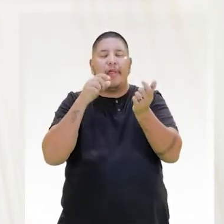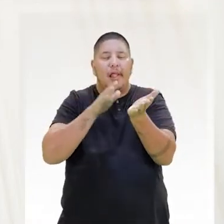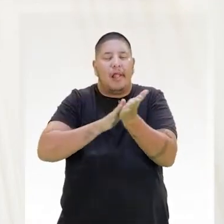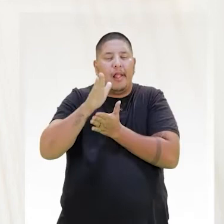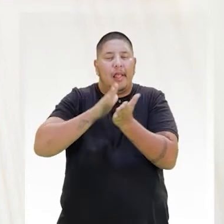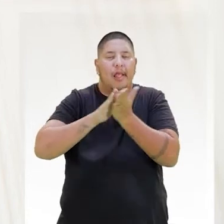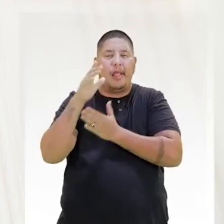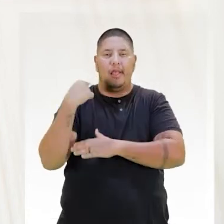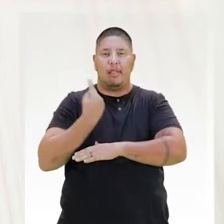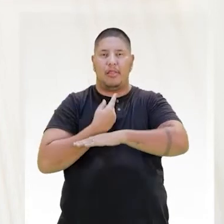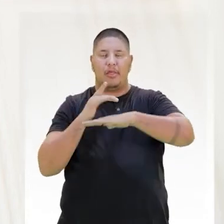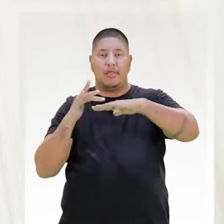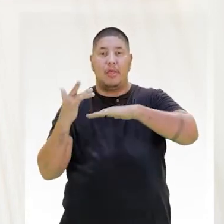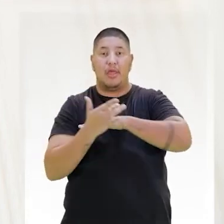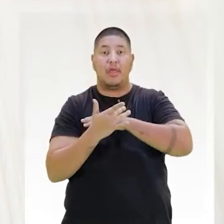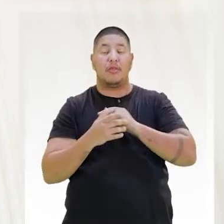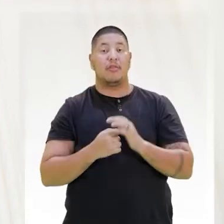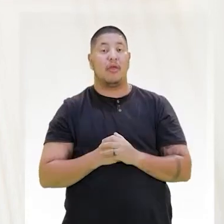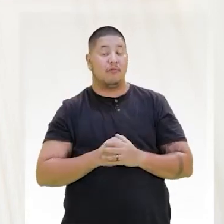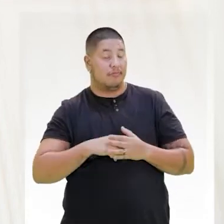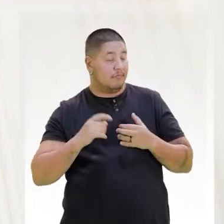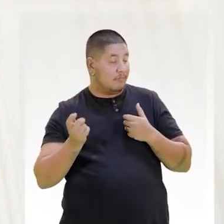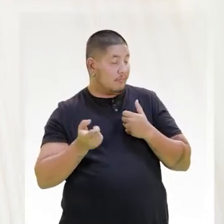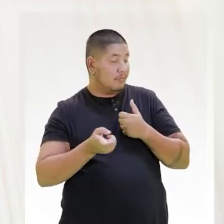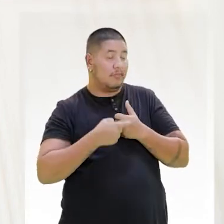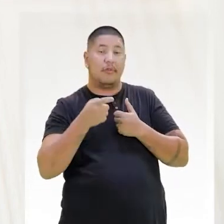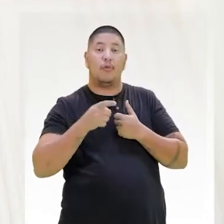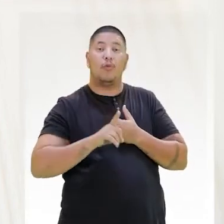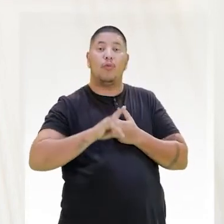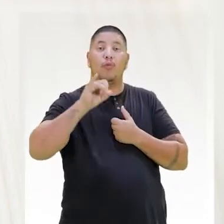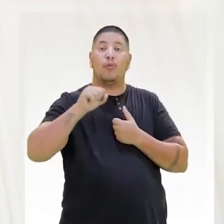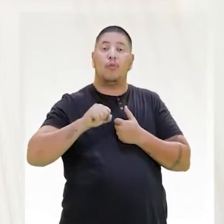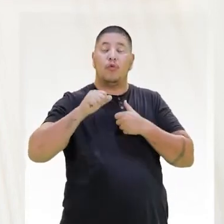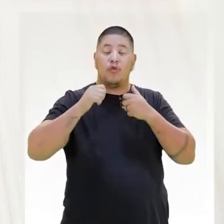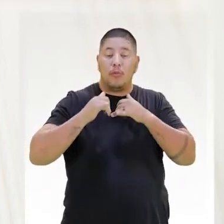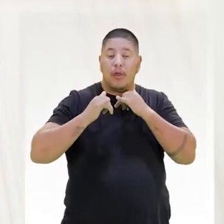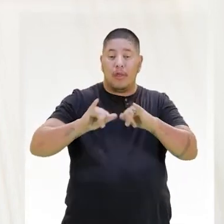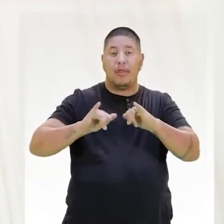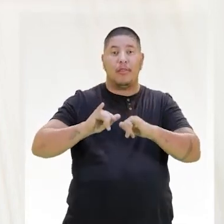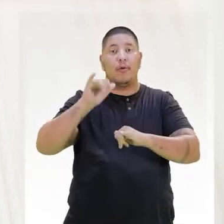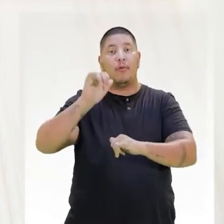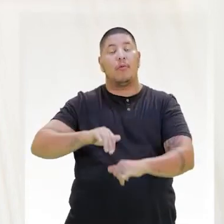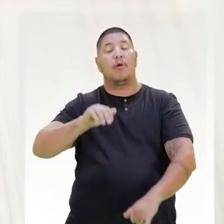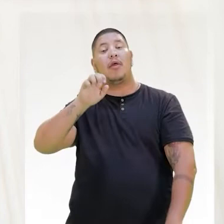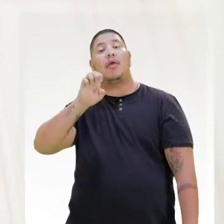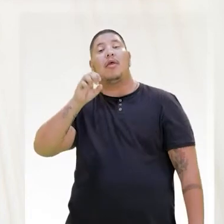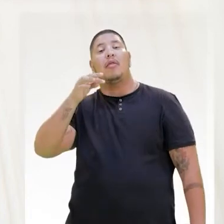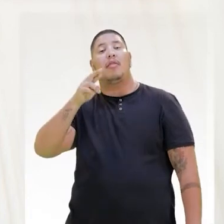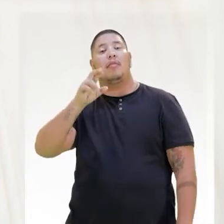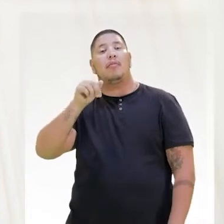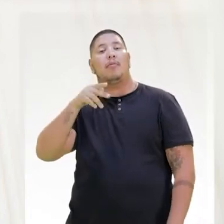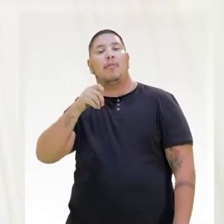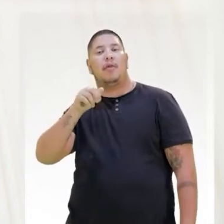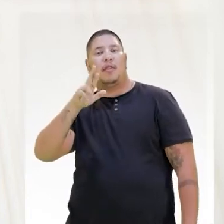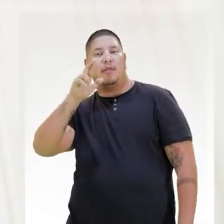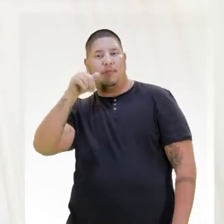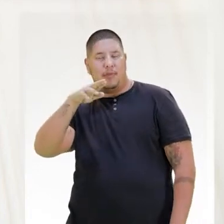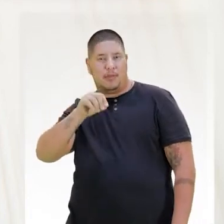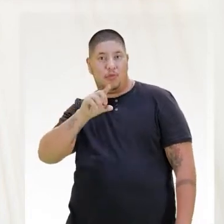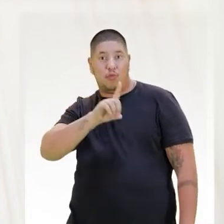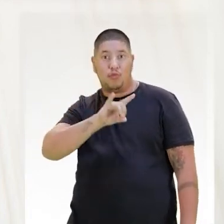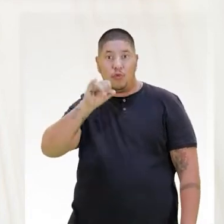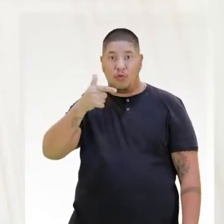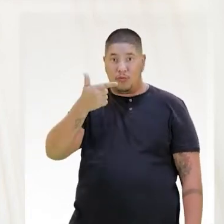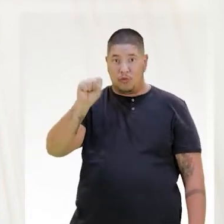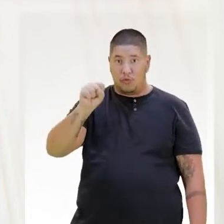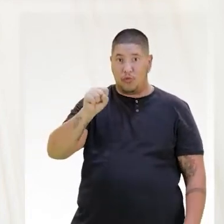redes sociais. Para marcar o Dia Nacional de Combate e Prevenção ao Escalpelamento, No último dia 28 de agosto, o MPT